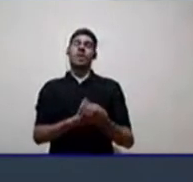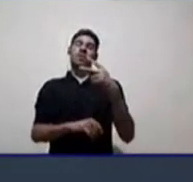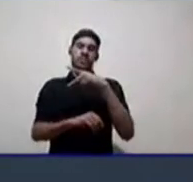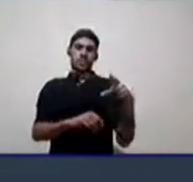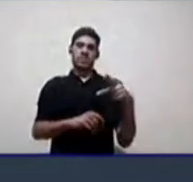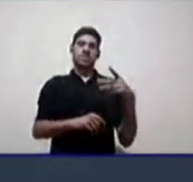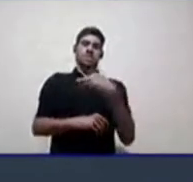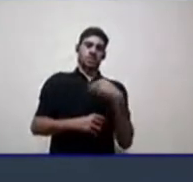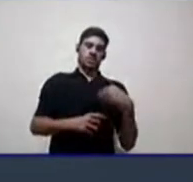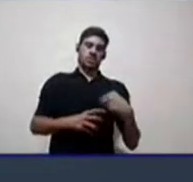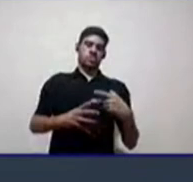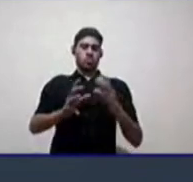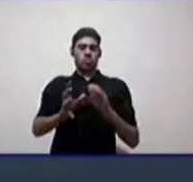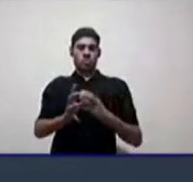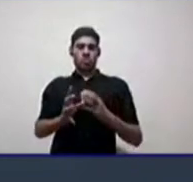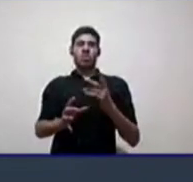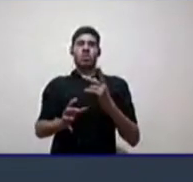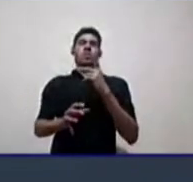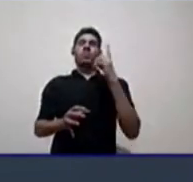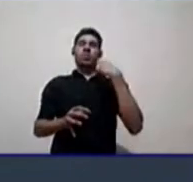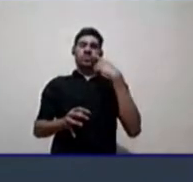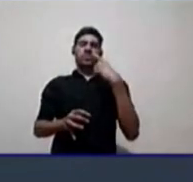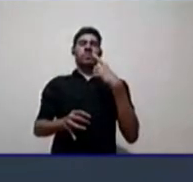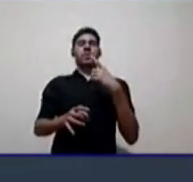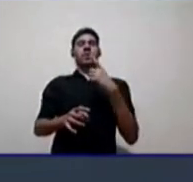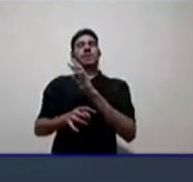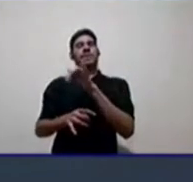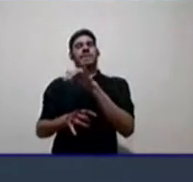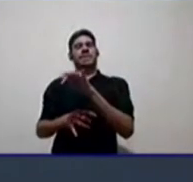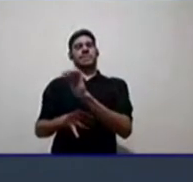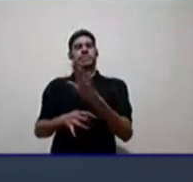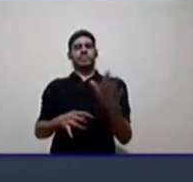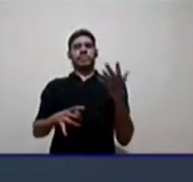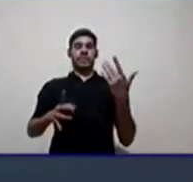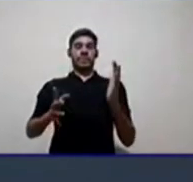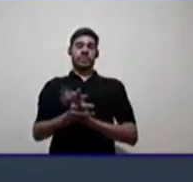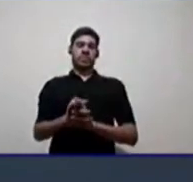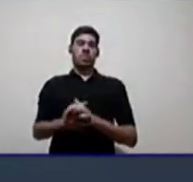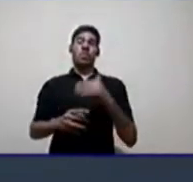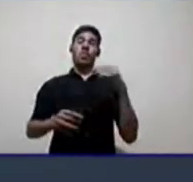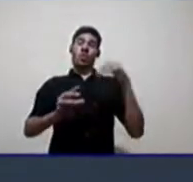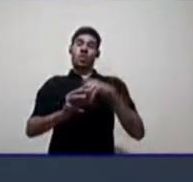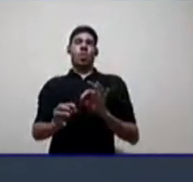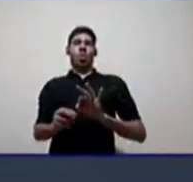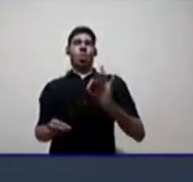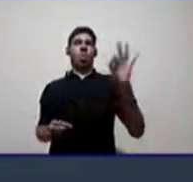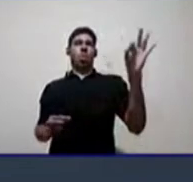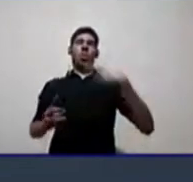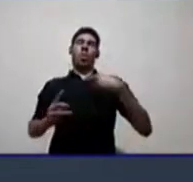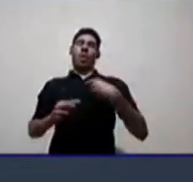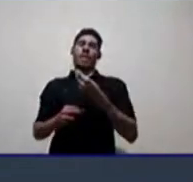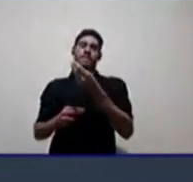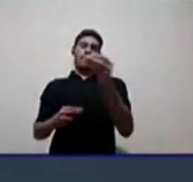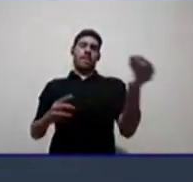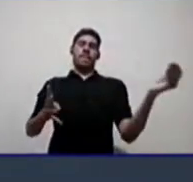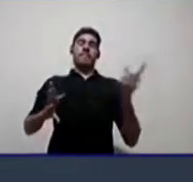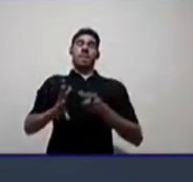excelentíssimo senhor doutor Renato Bril, esse voto é bastante longo, presidente. Eu fiz distribuir com